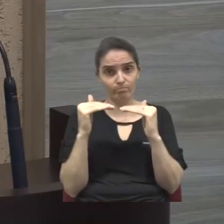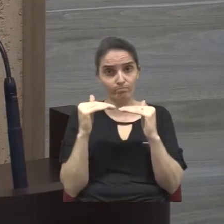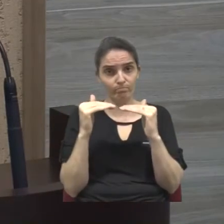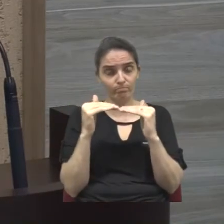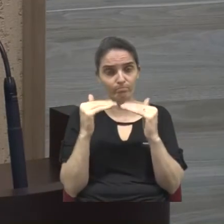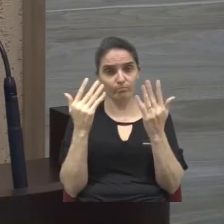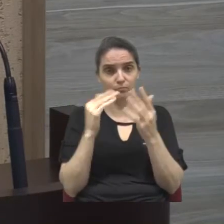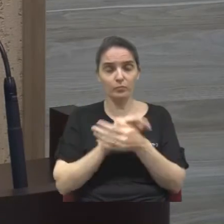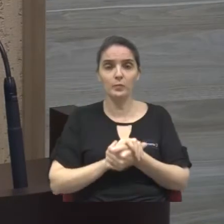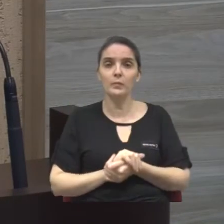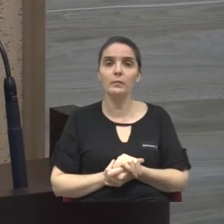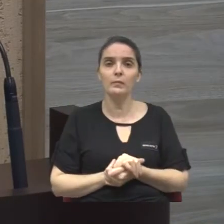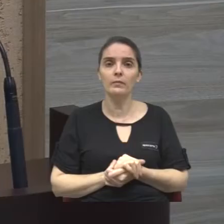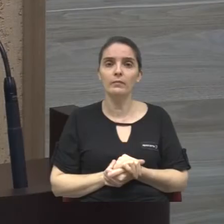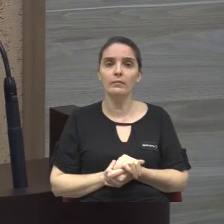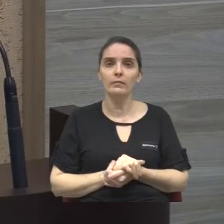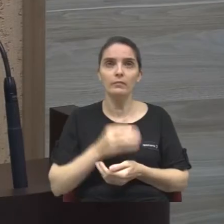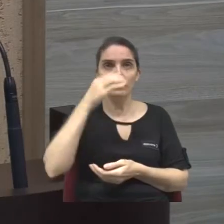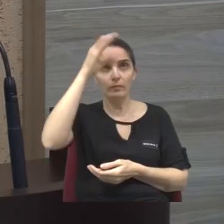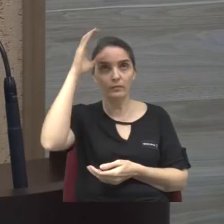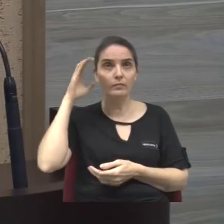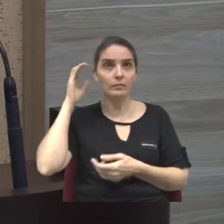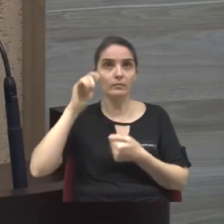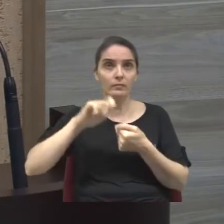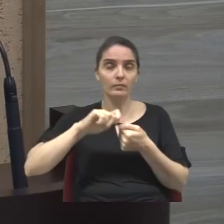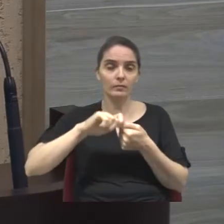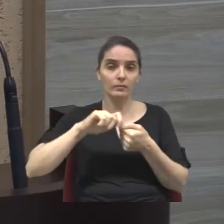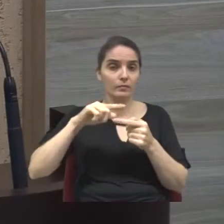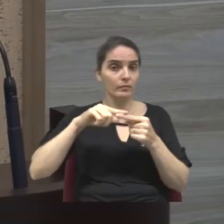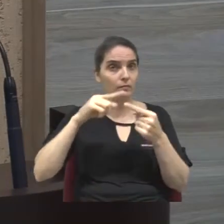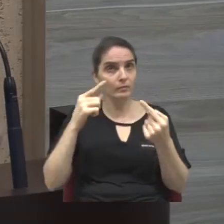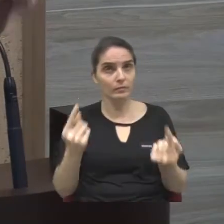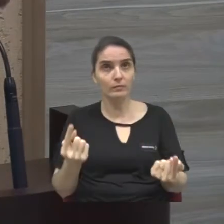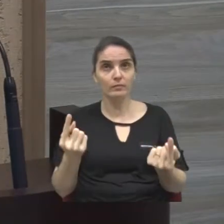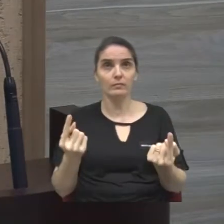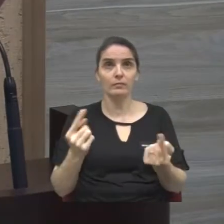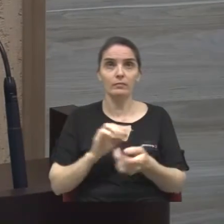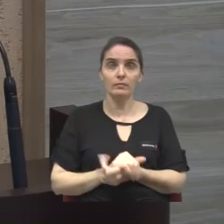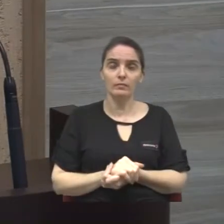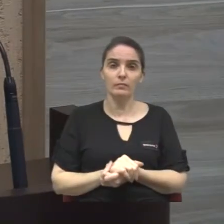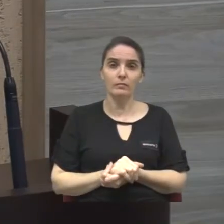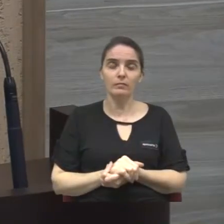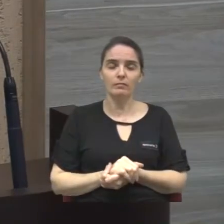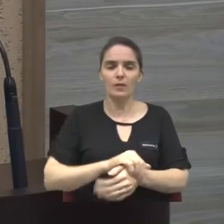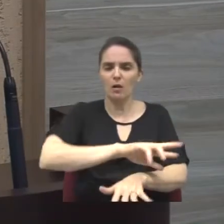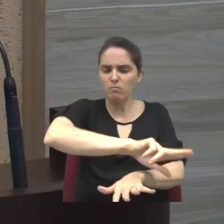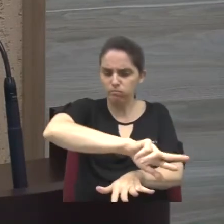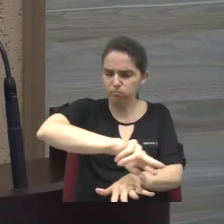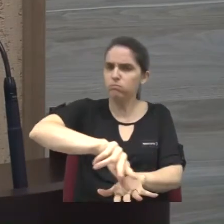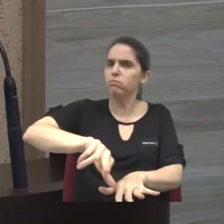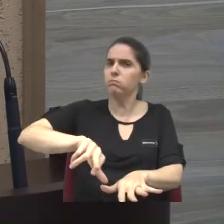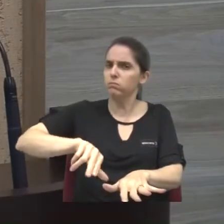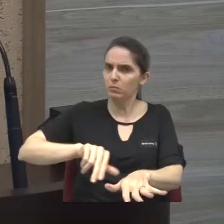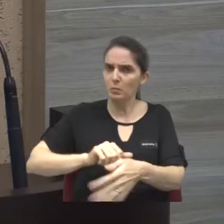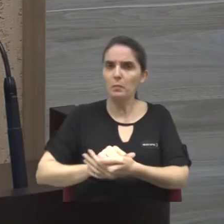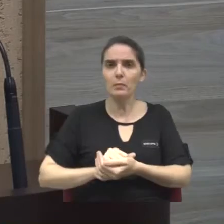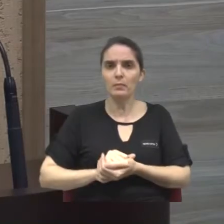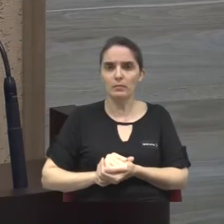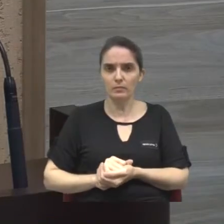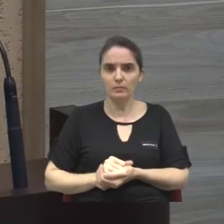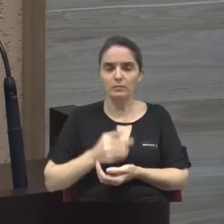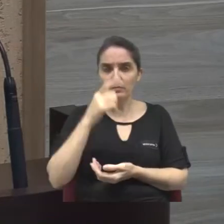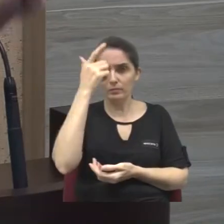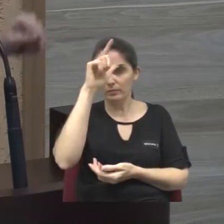e tento assim fazer. Mas o fato é que por diversas vezes eu me sinto desrespeitada.